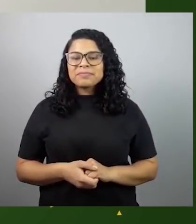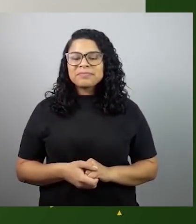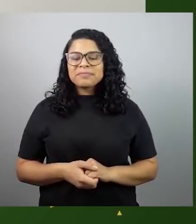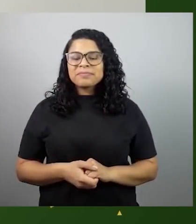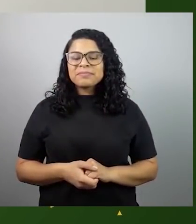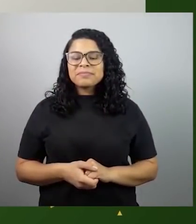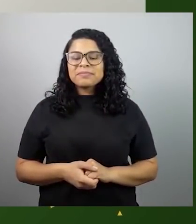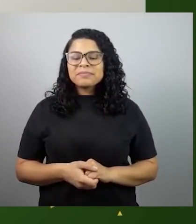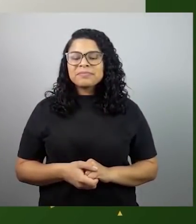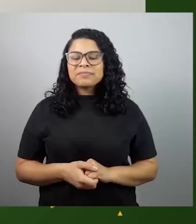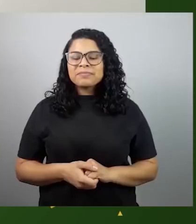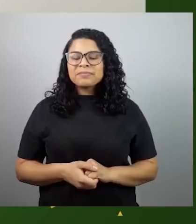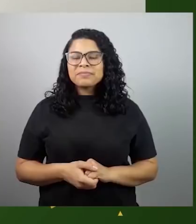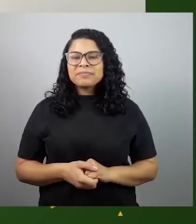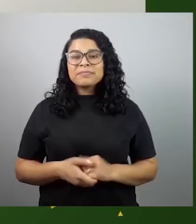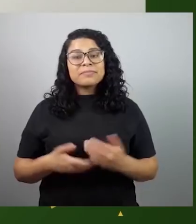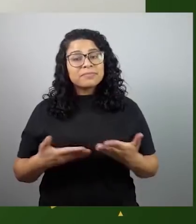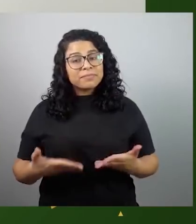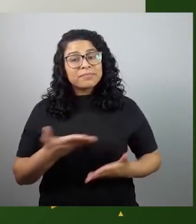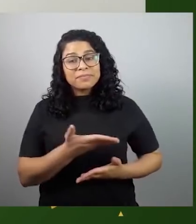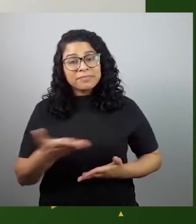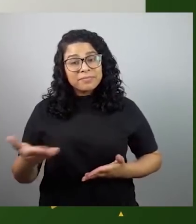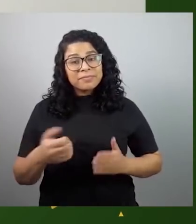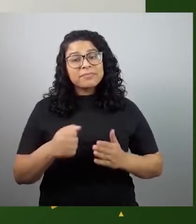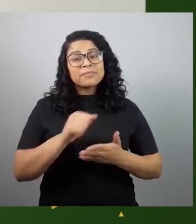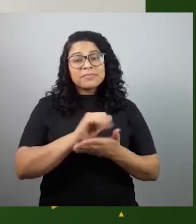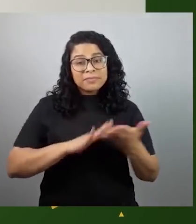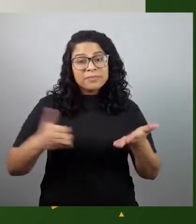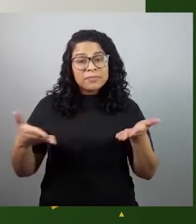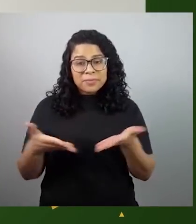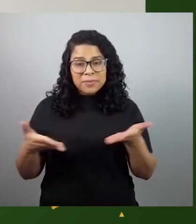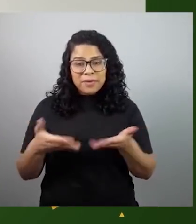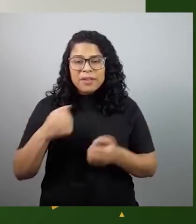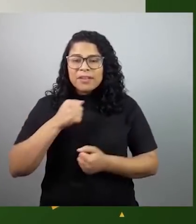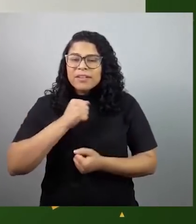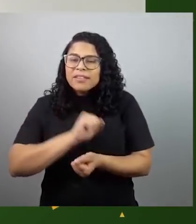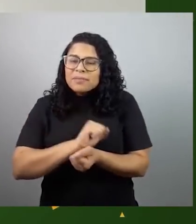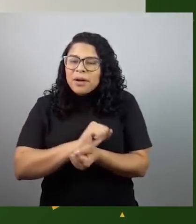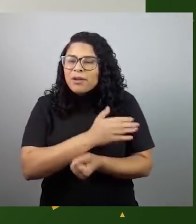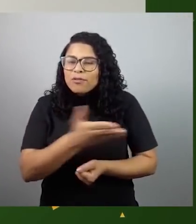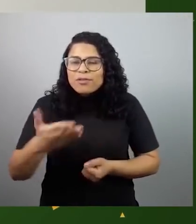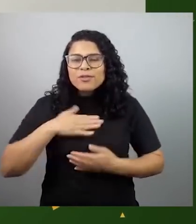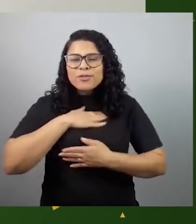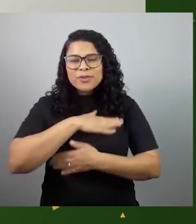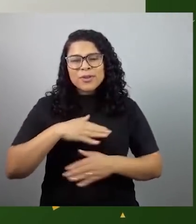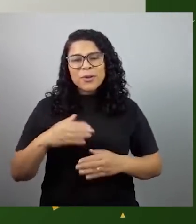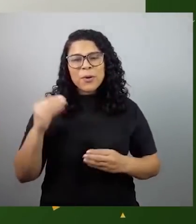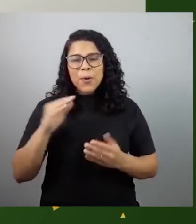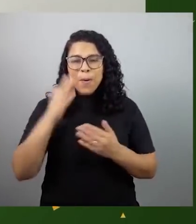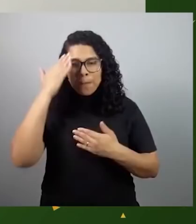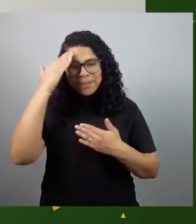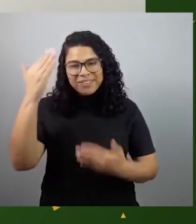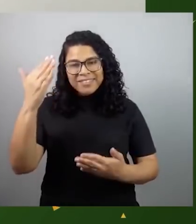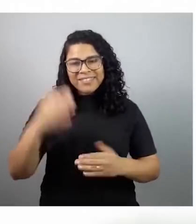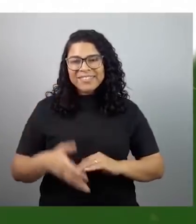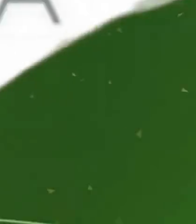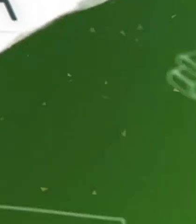brincadeira dela, tá bom? Então, essa é a atividade de hoje. Eu espero que vocês tenham gostado. Muito